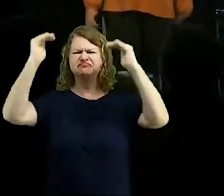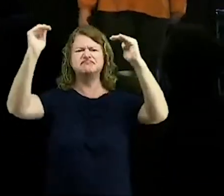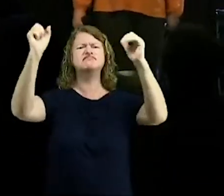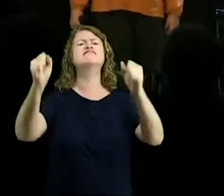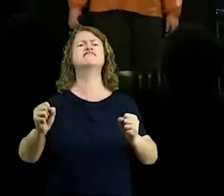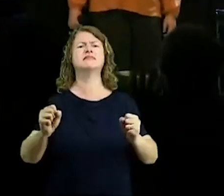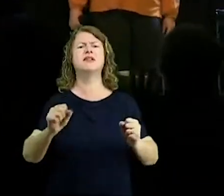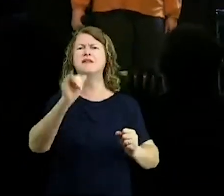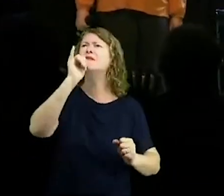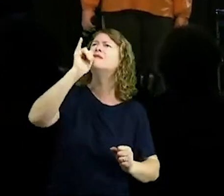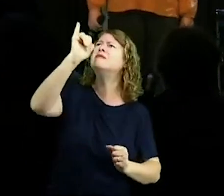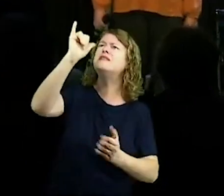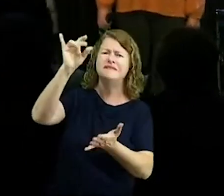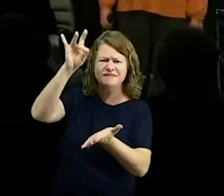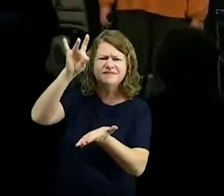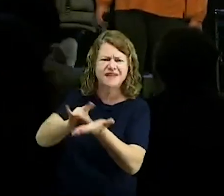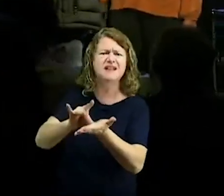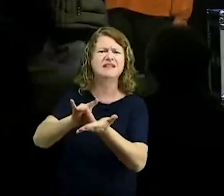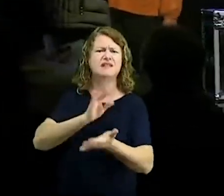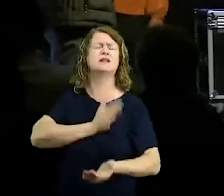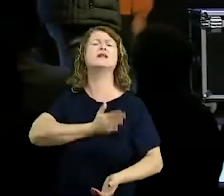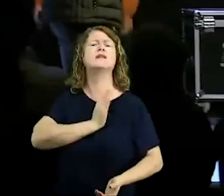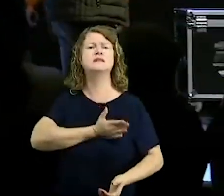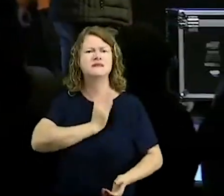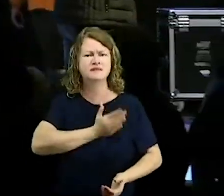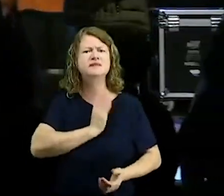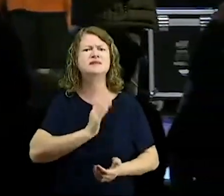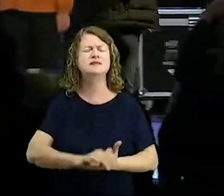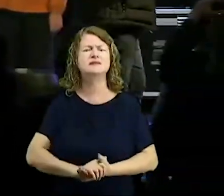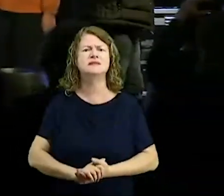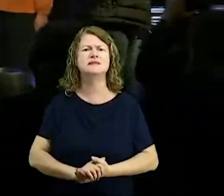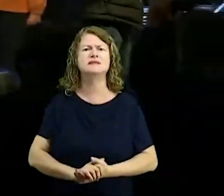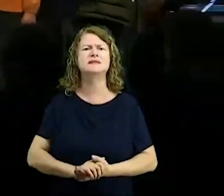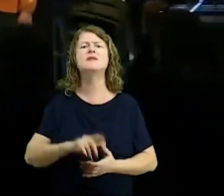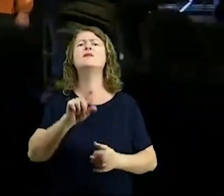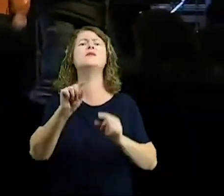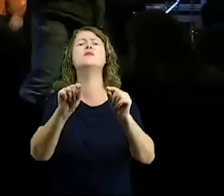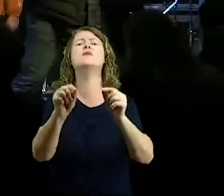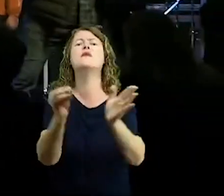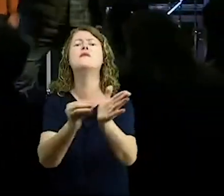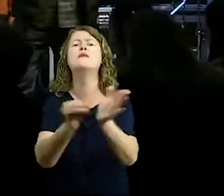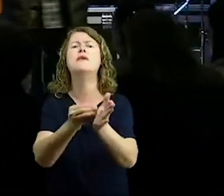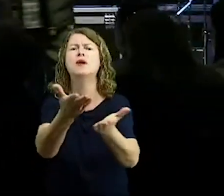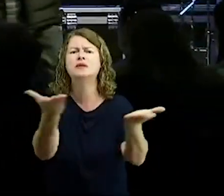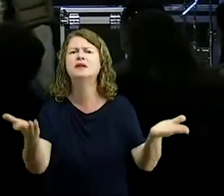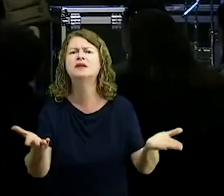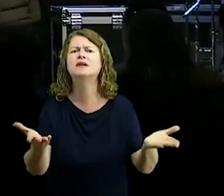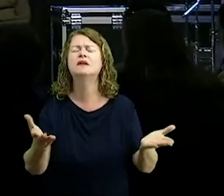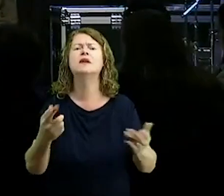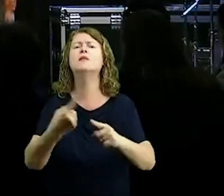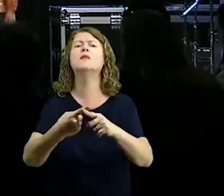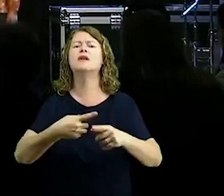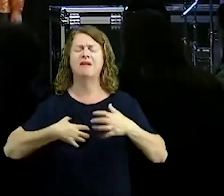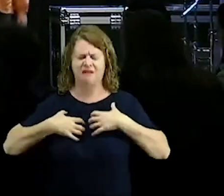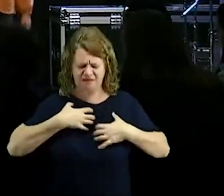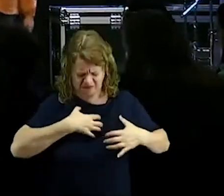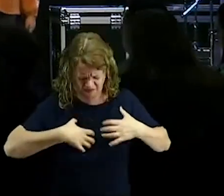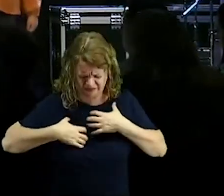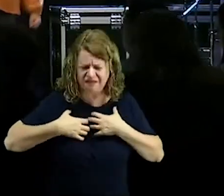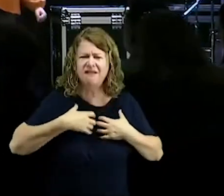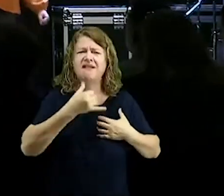Diga a verdade para Ele no teu coração. Diz para Ele o que te falta, o que te agonia, o que